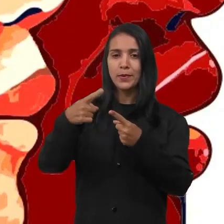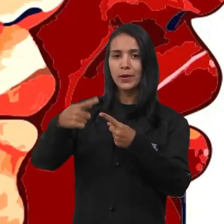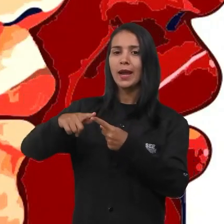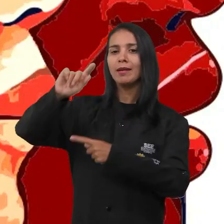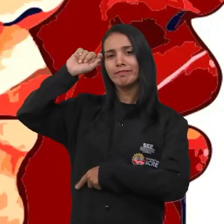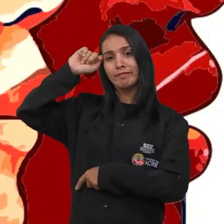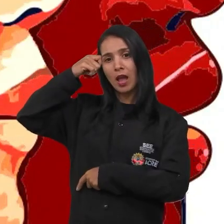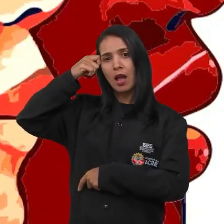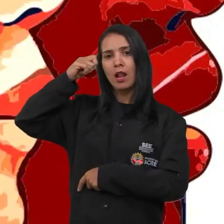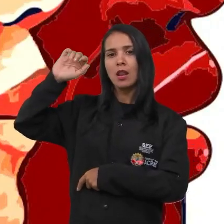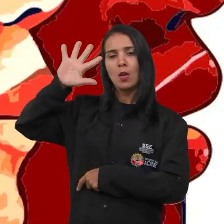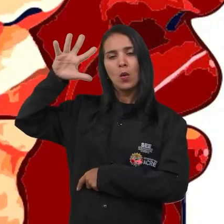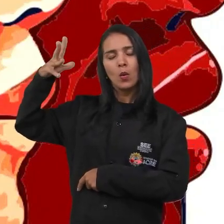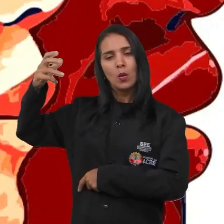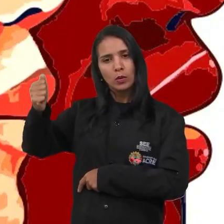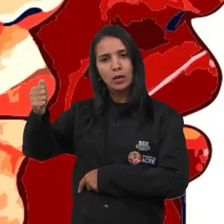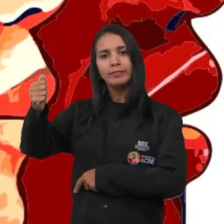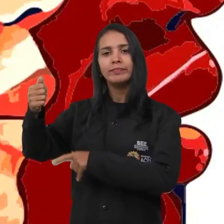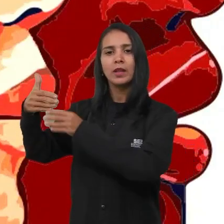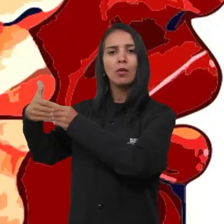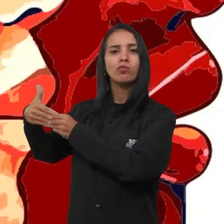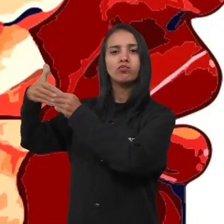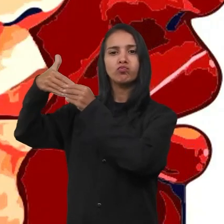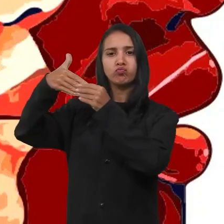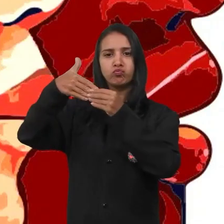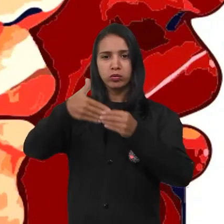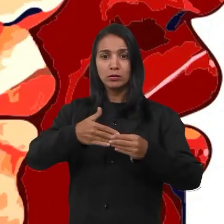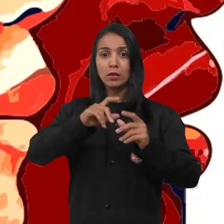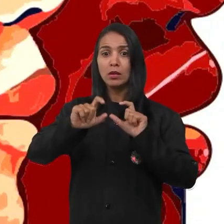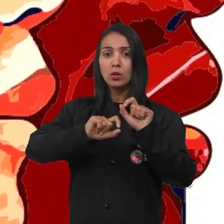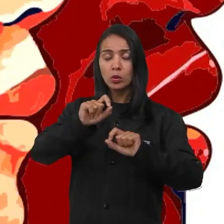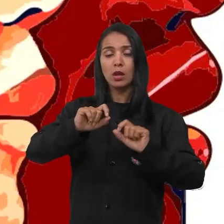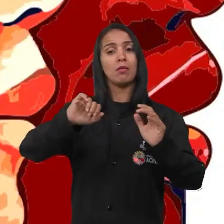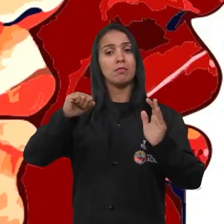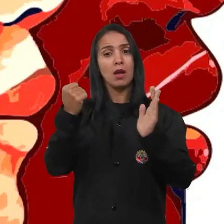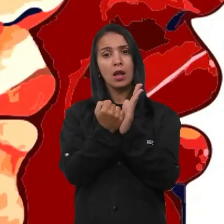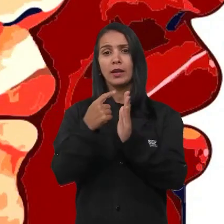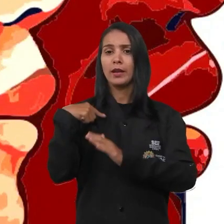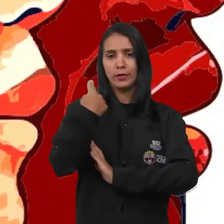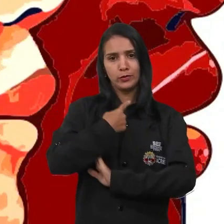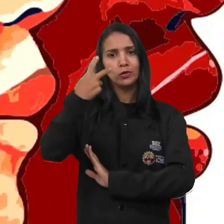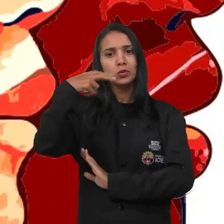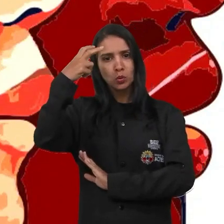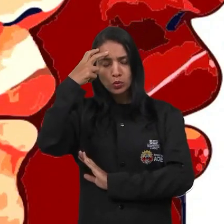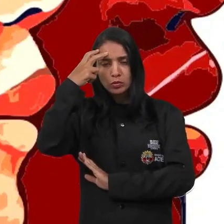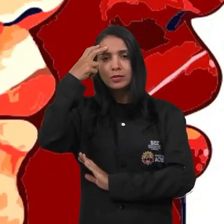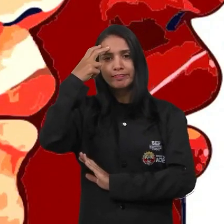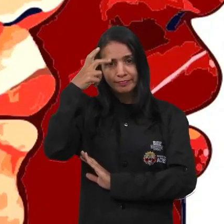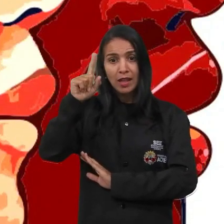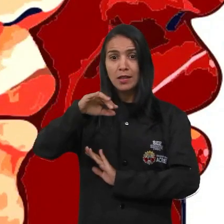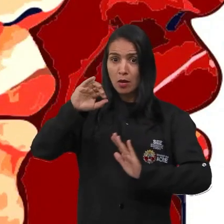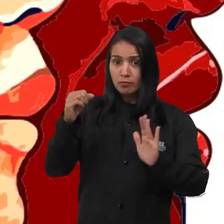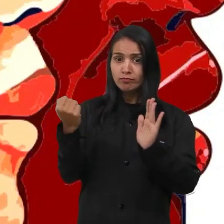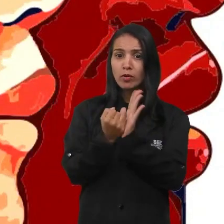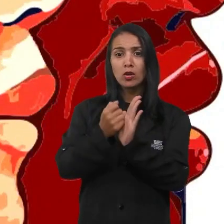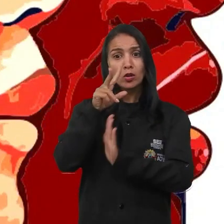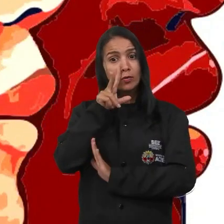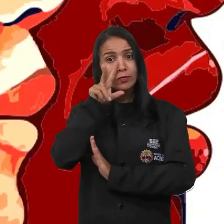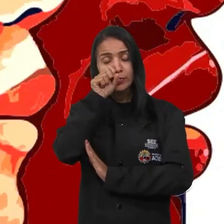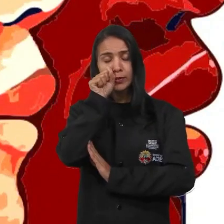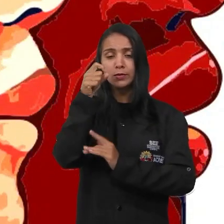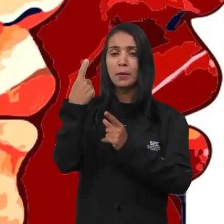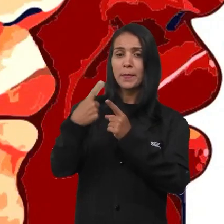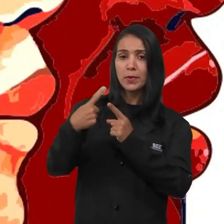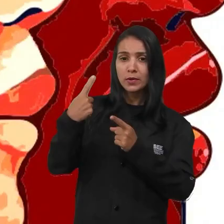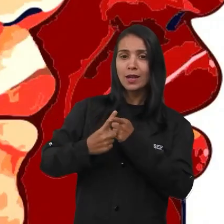eles marcaram o quê? Marcaram profundamente a cultura brasileira. Eles marcaram a nossa cultura